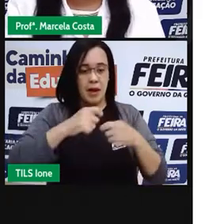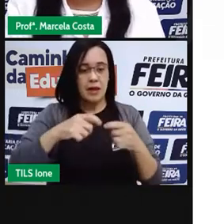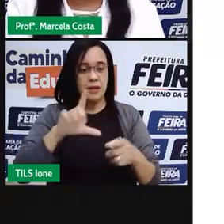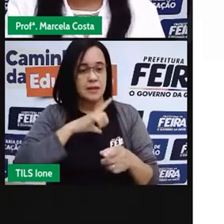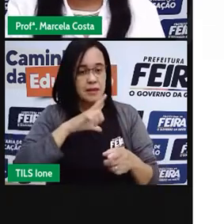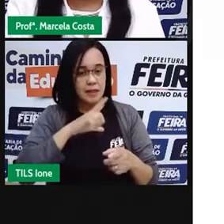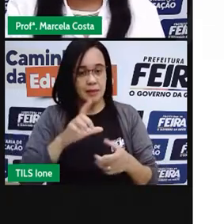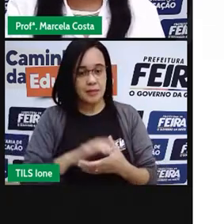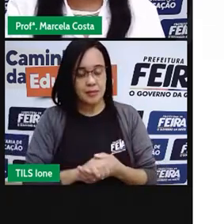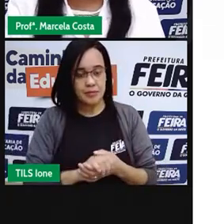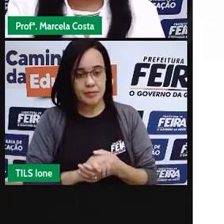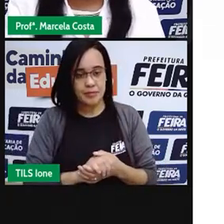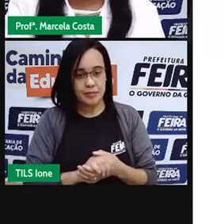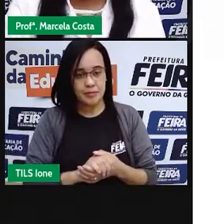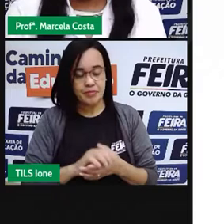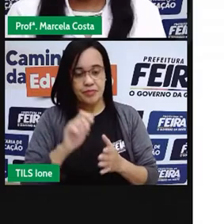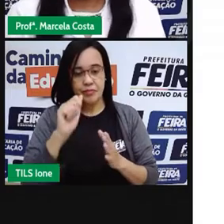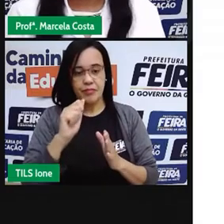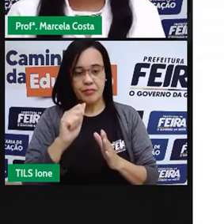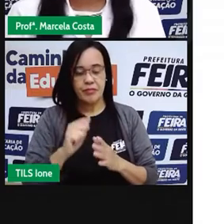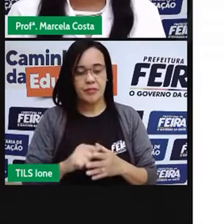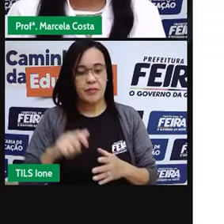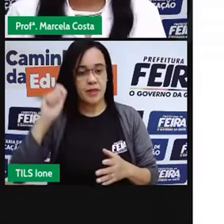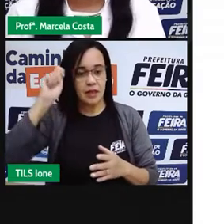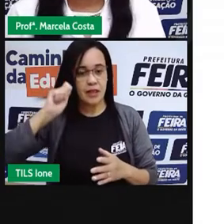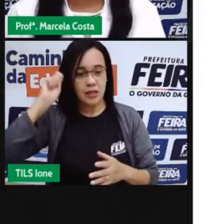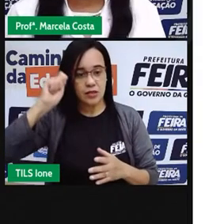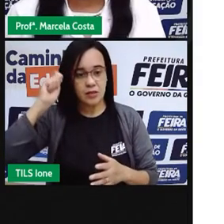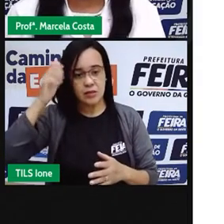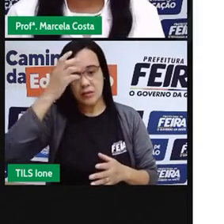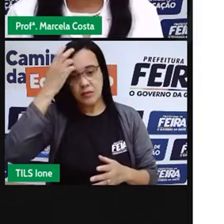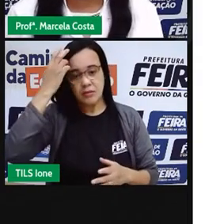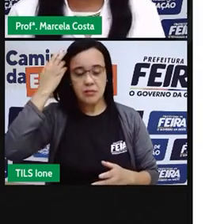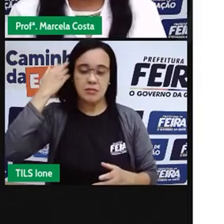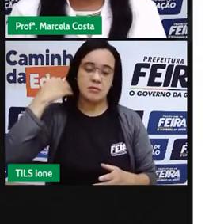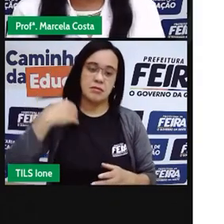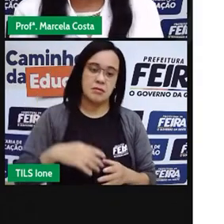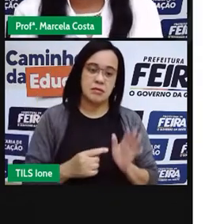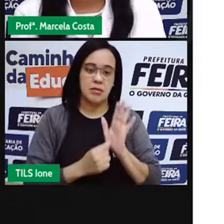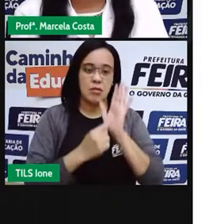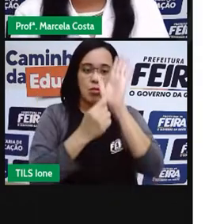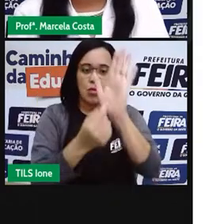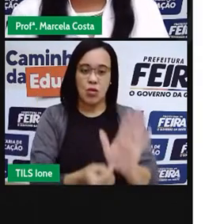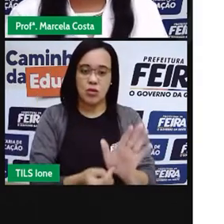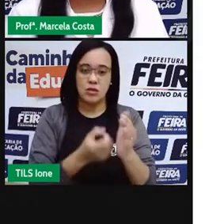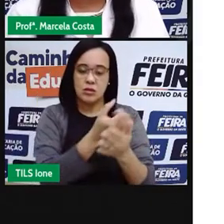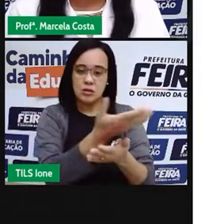Para começar essa aula, eu quero mostrar para vocês.